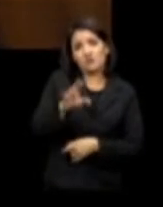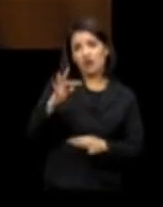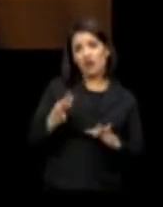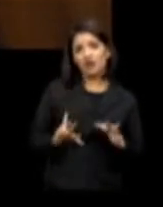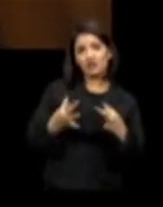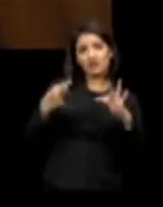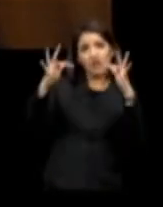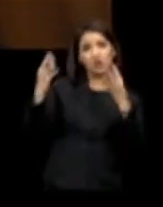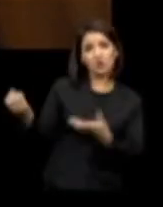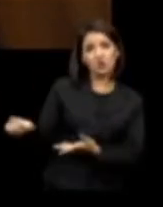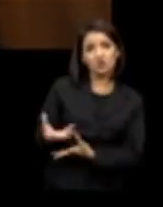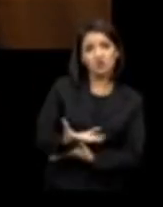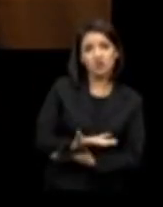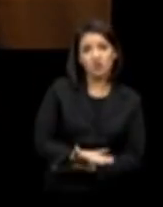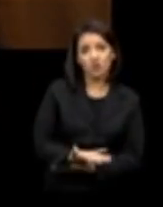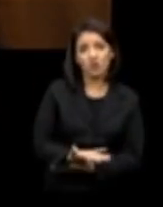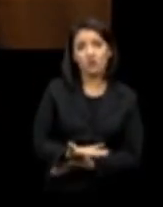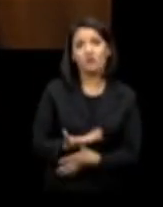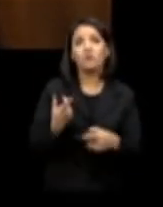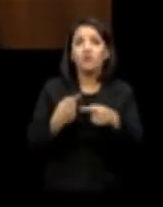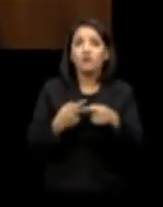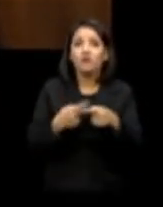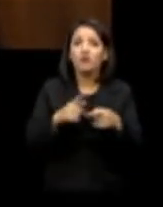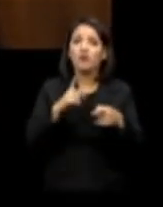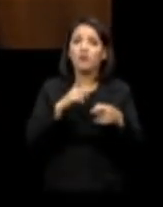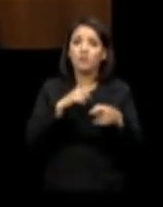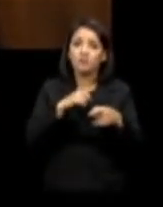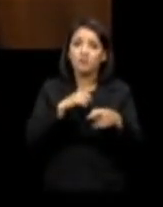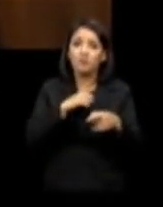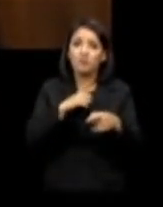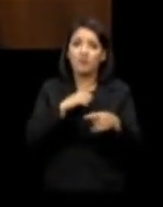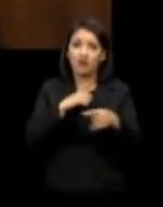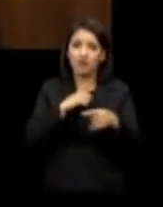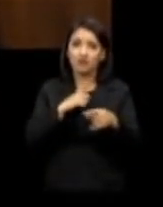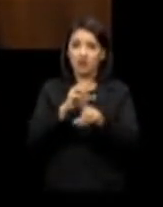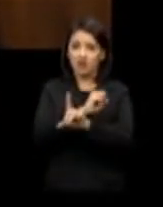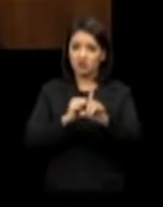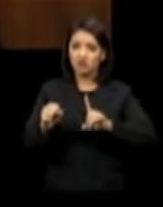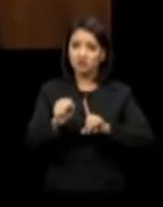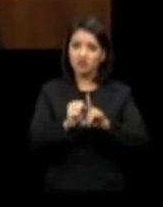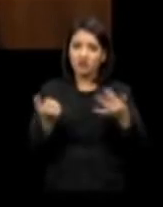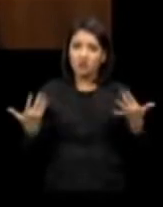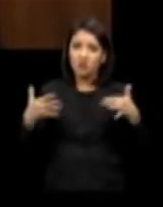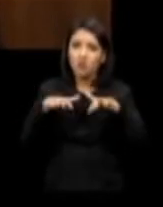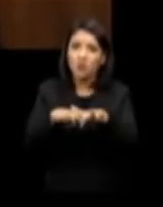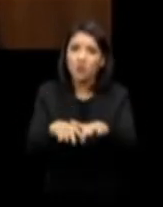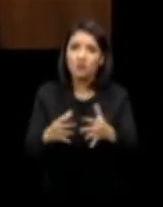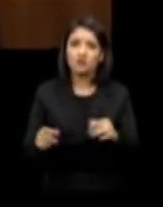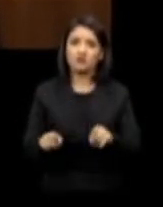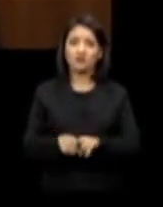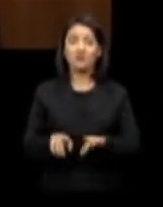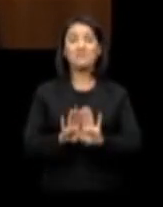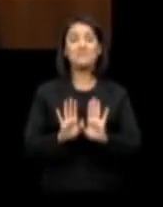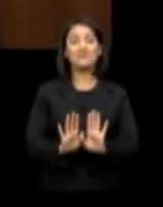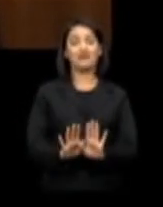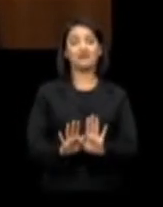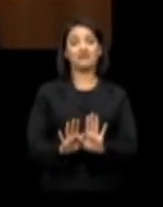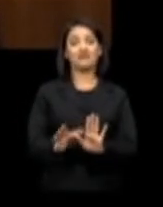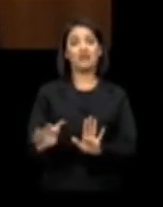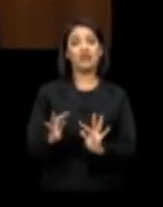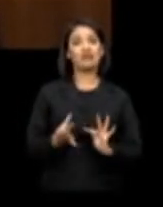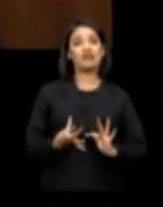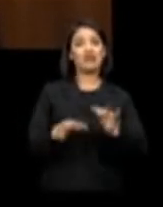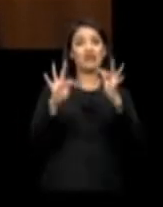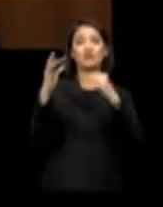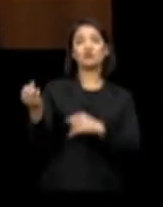não serem social e economicamente marginalizados. Mas as novas tecnologias